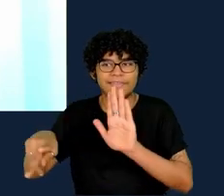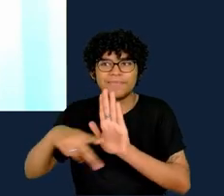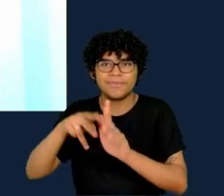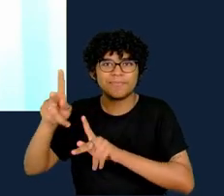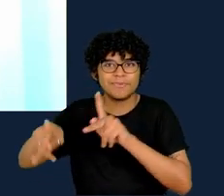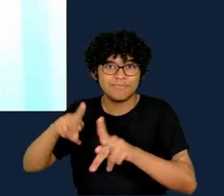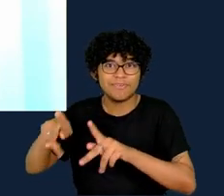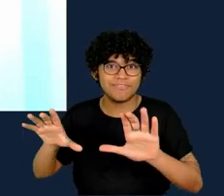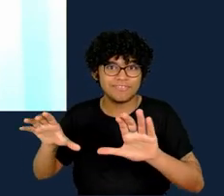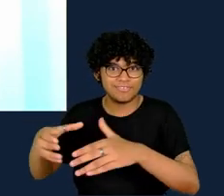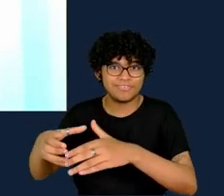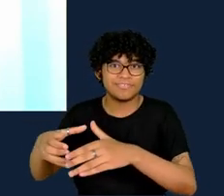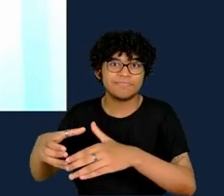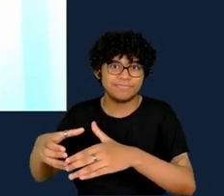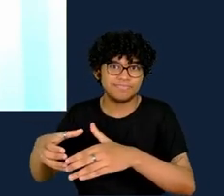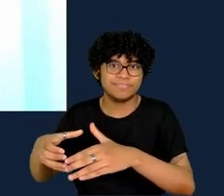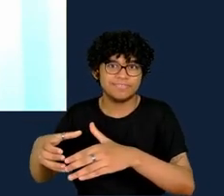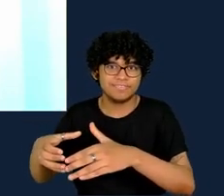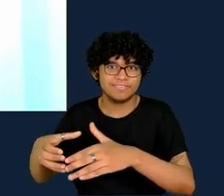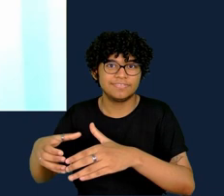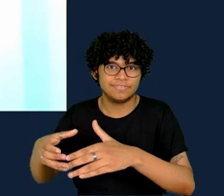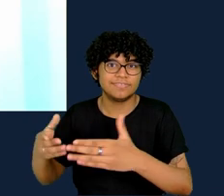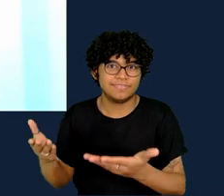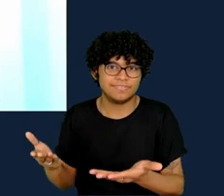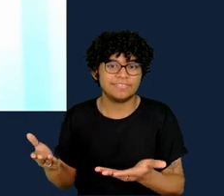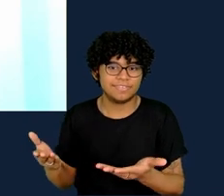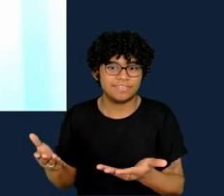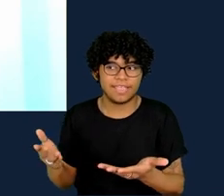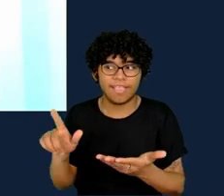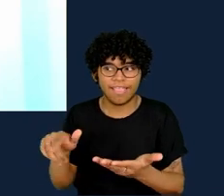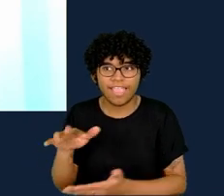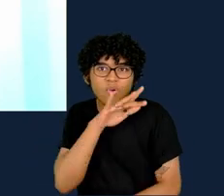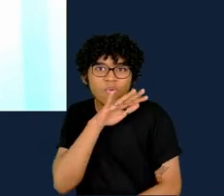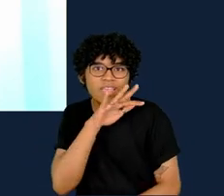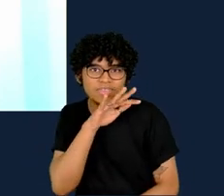e que é uma coisa ruim, né?